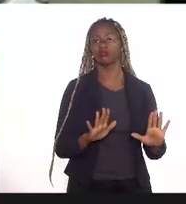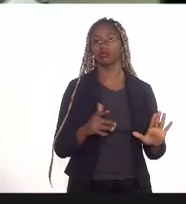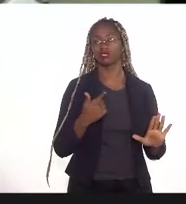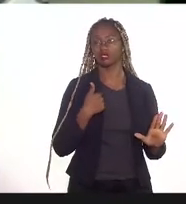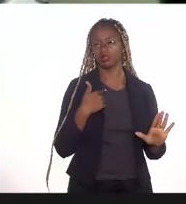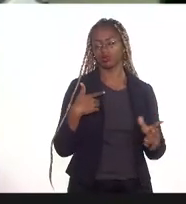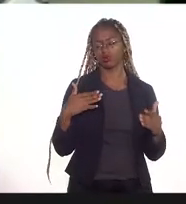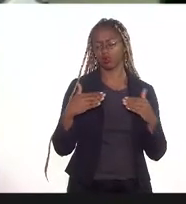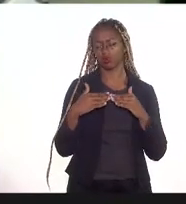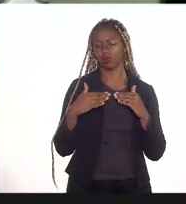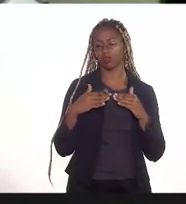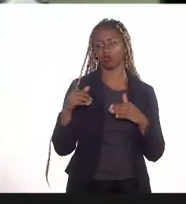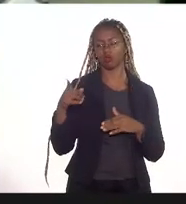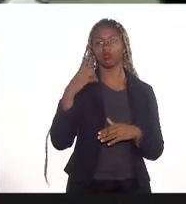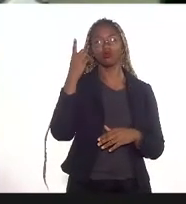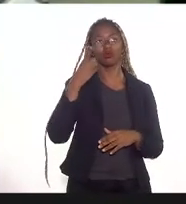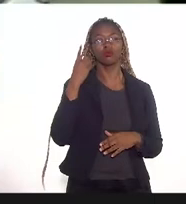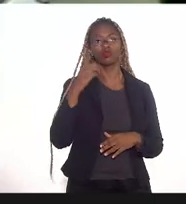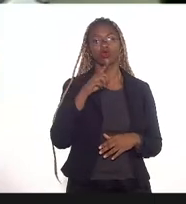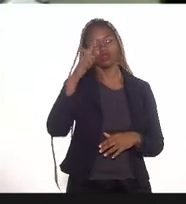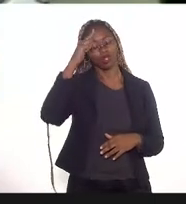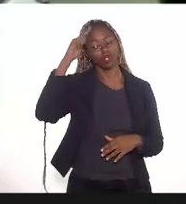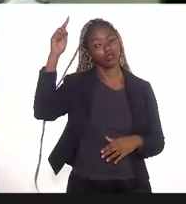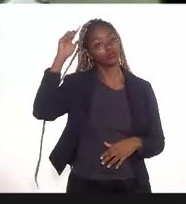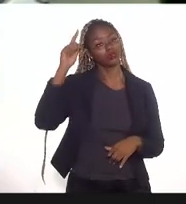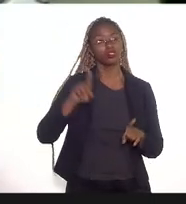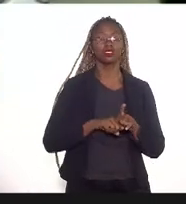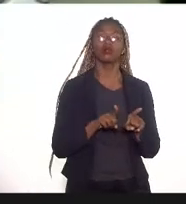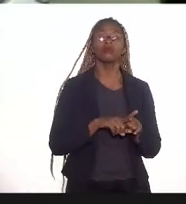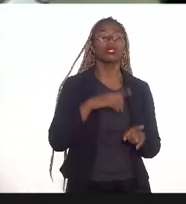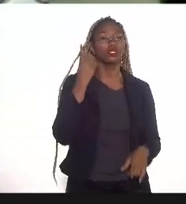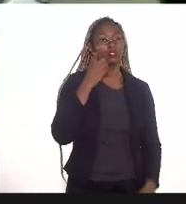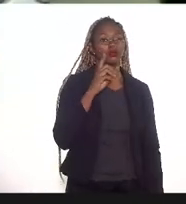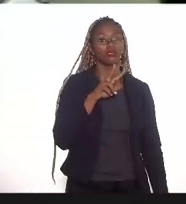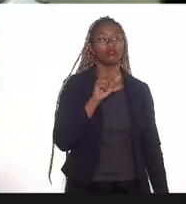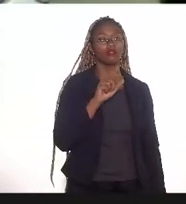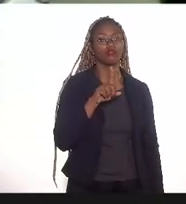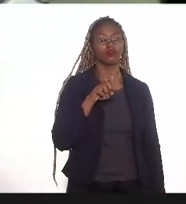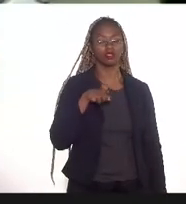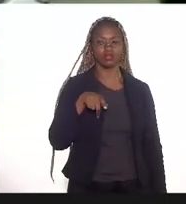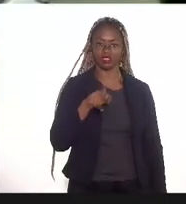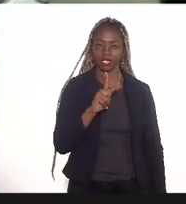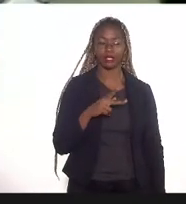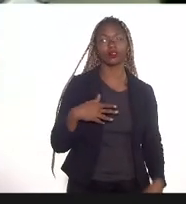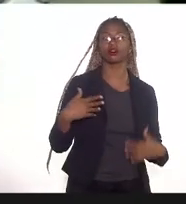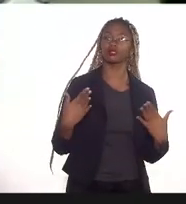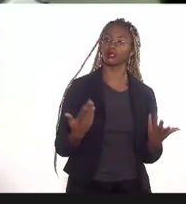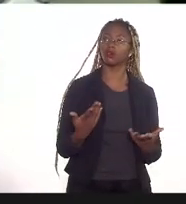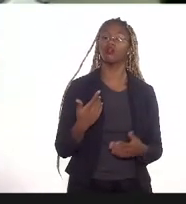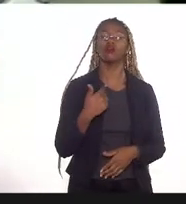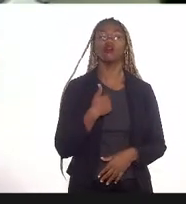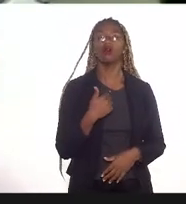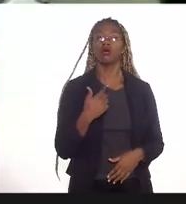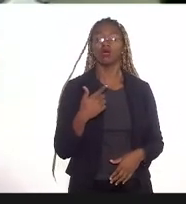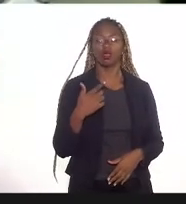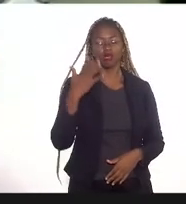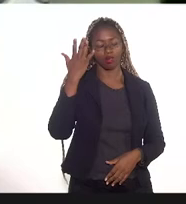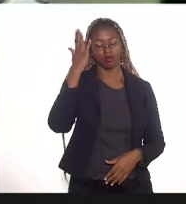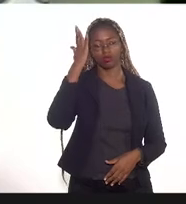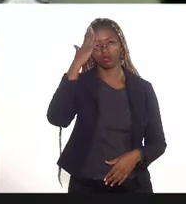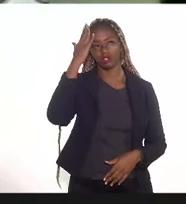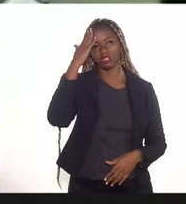em gênero, número e grau, tanto com o deputado Luiz Paulo quanto com relação a Vossa Excelência, é que há um volume grande